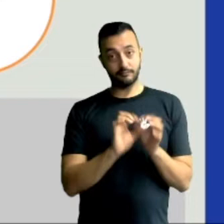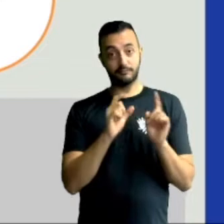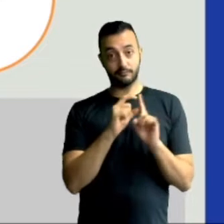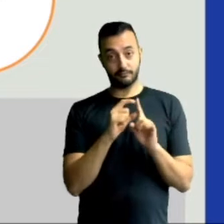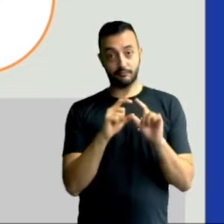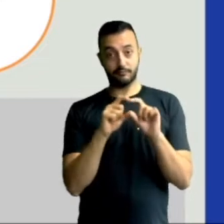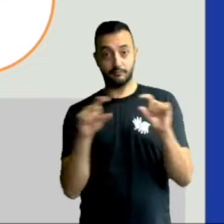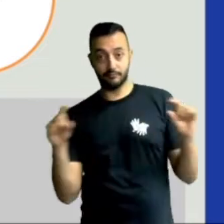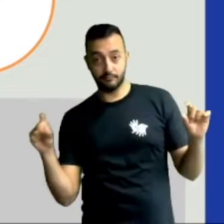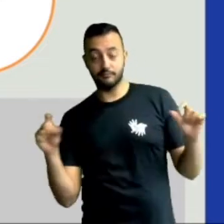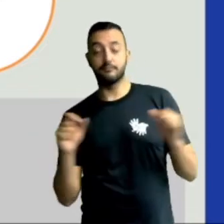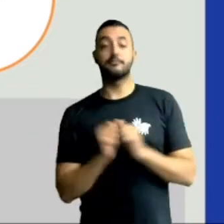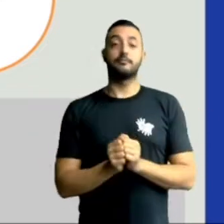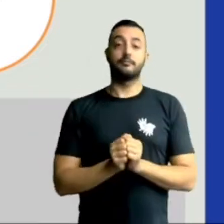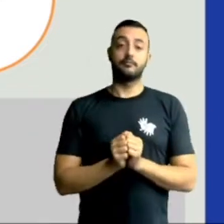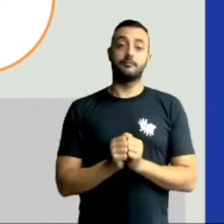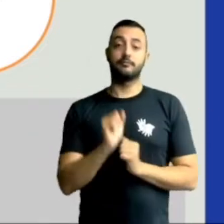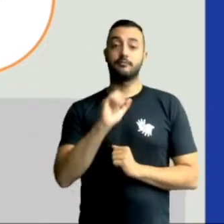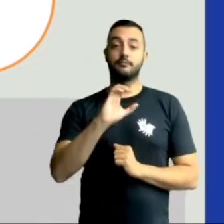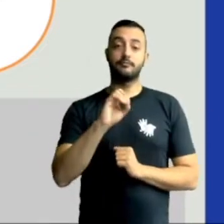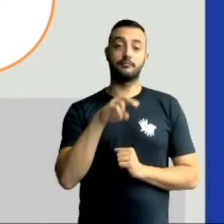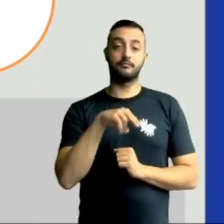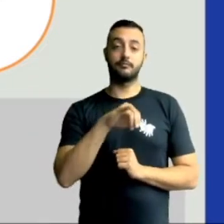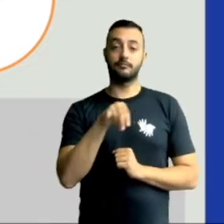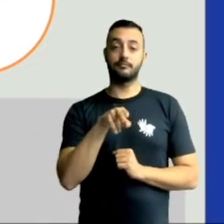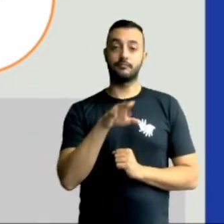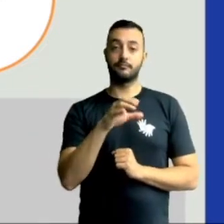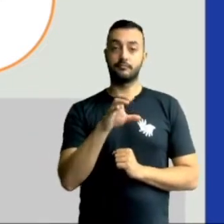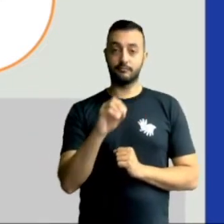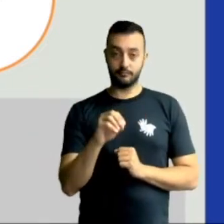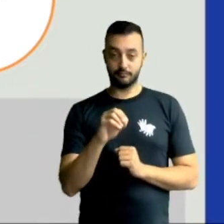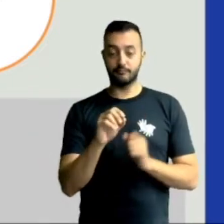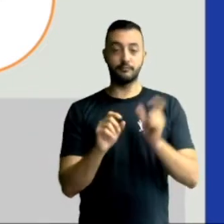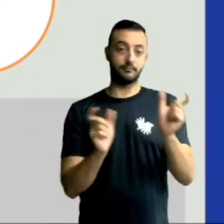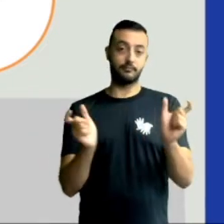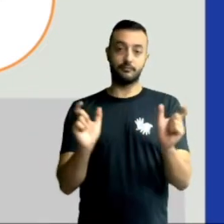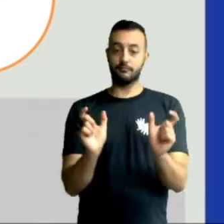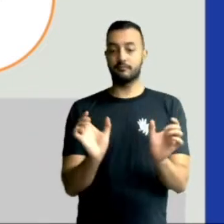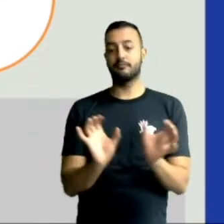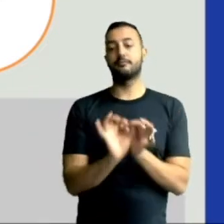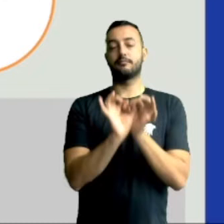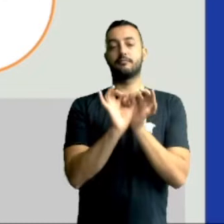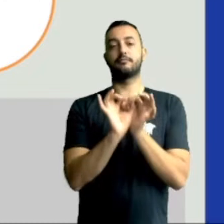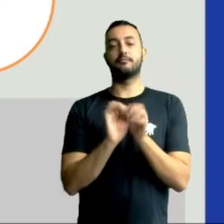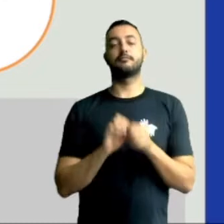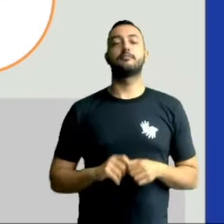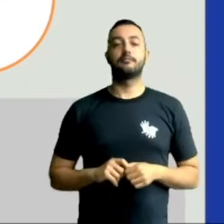orações. Conjunção, unir orações ou termos das orações.